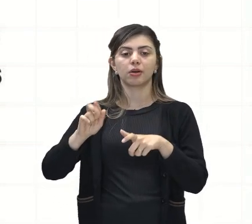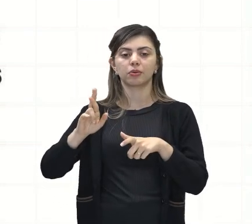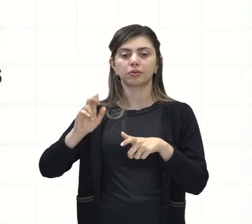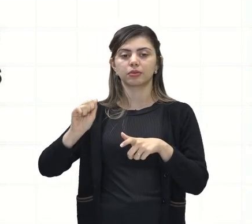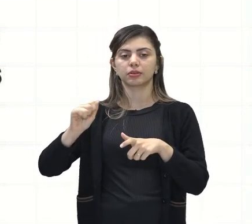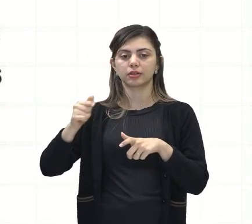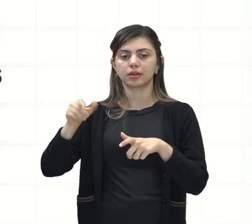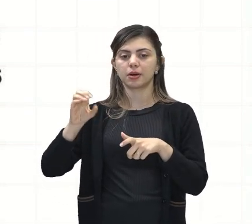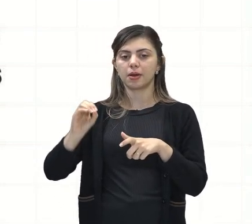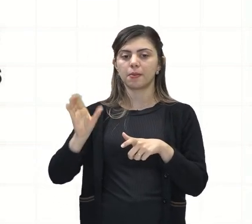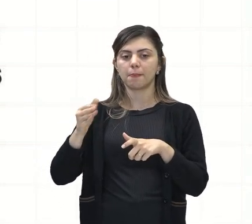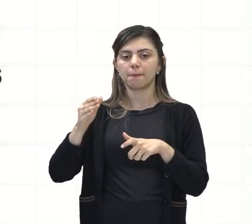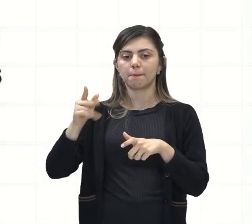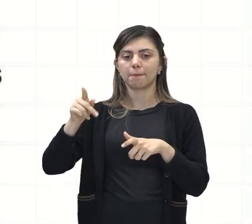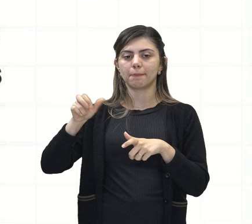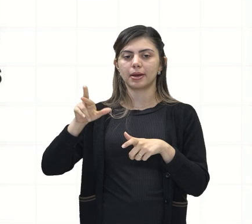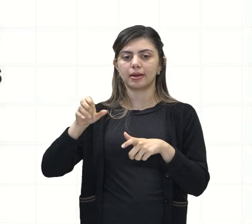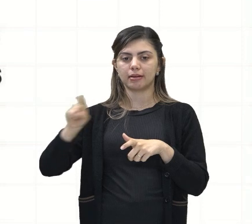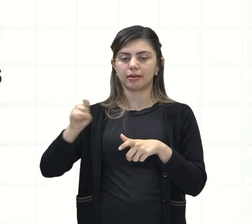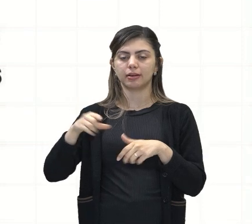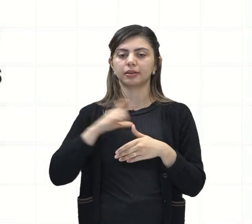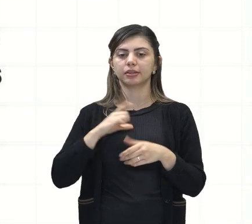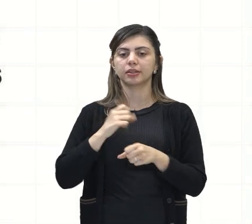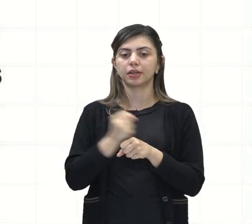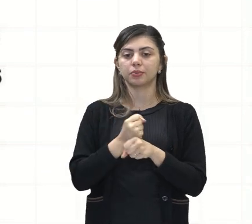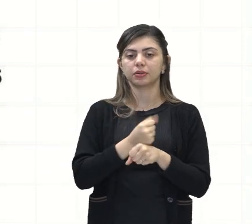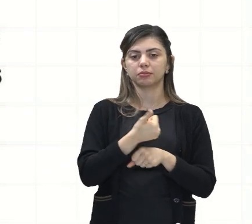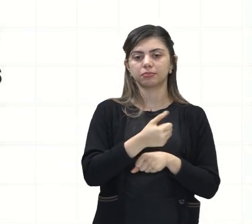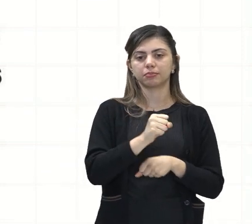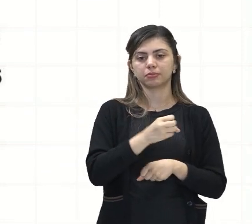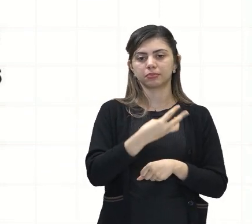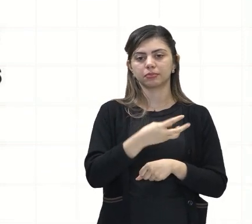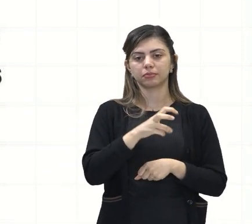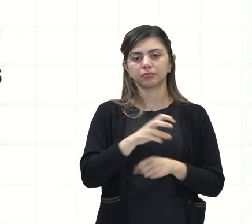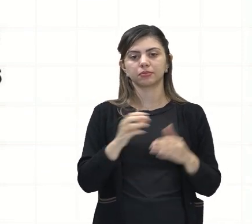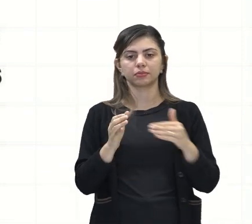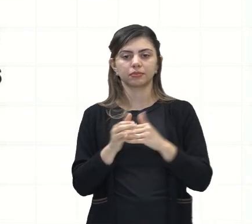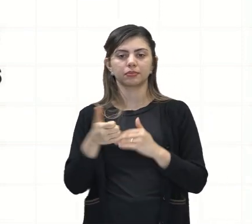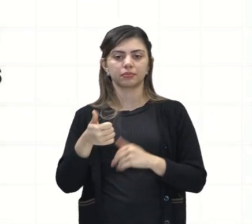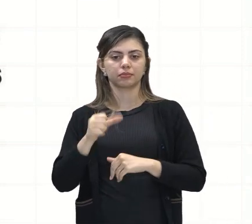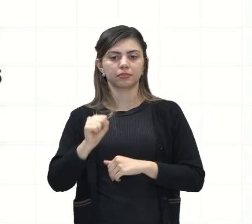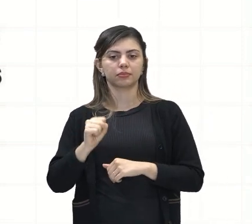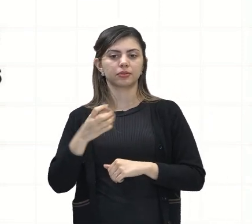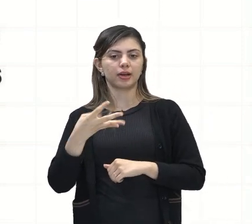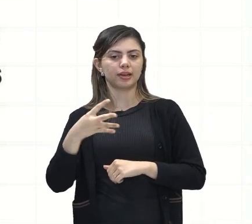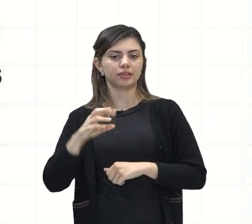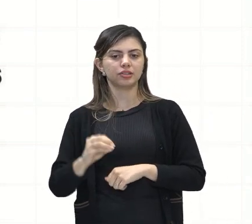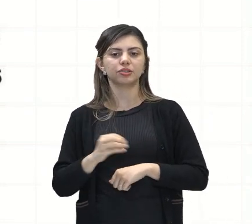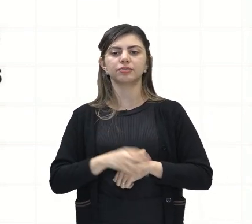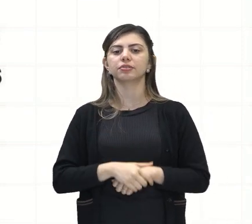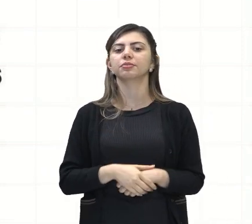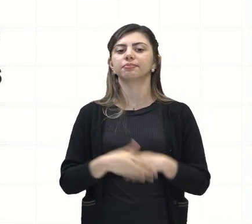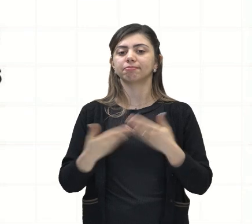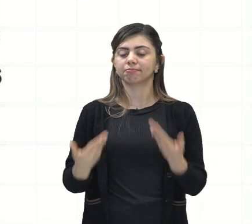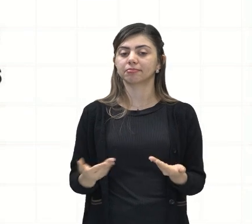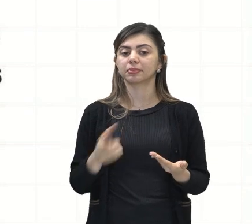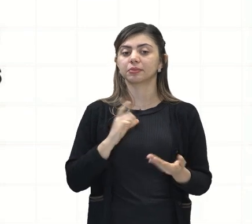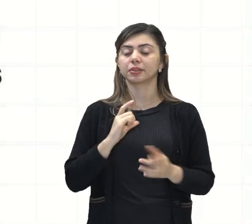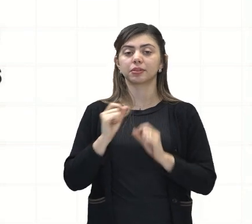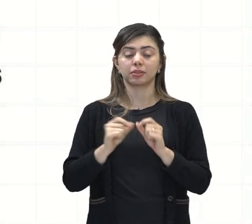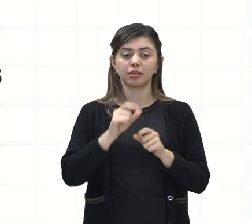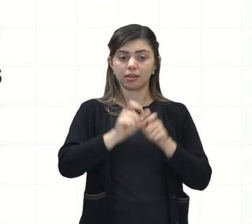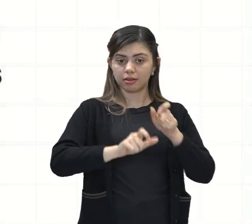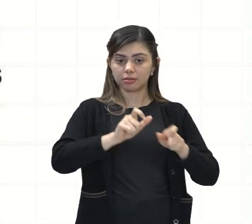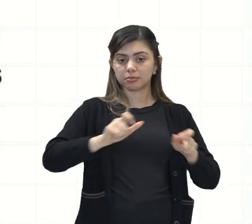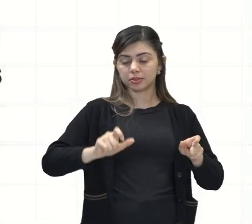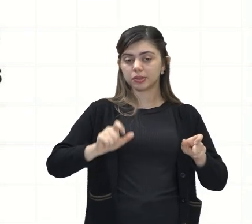província, do Grão-Pará, entre os anos de 1835 e 1840. Seus